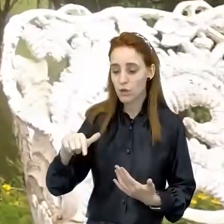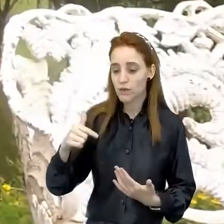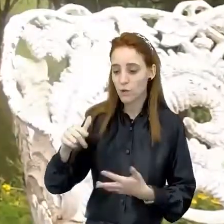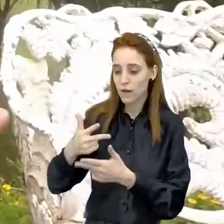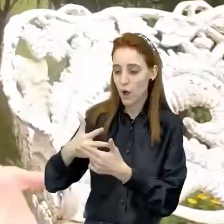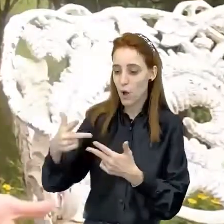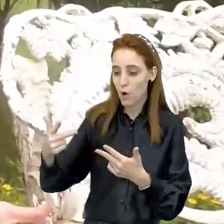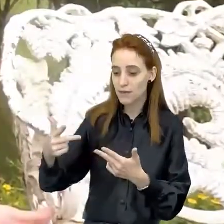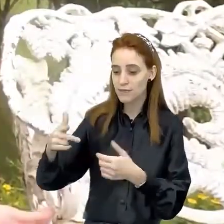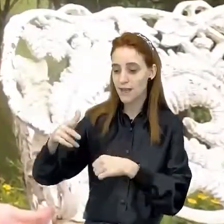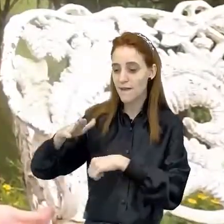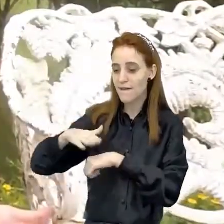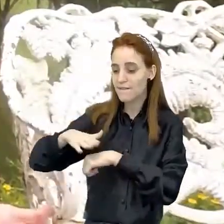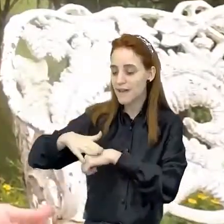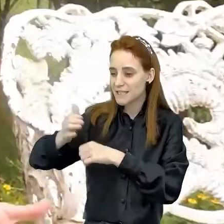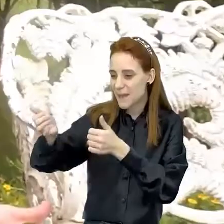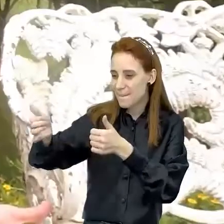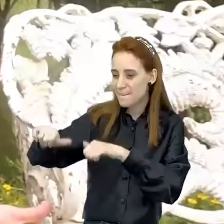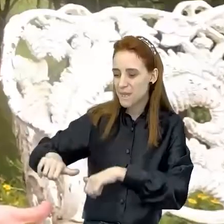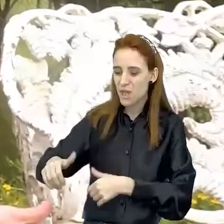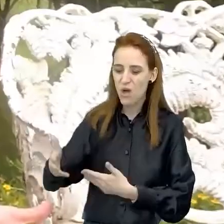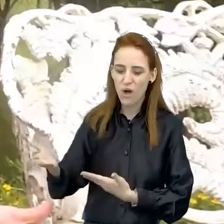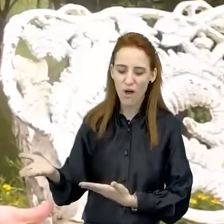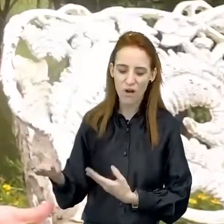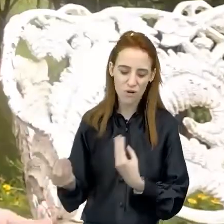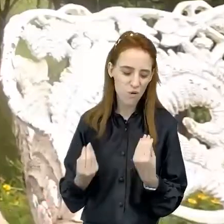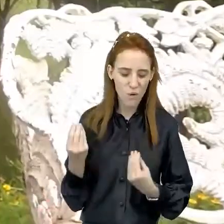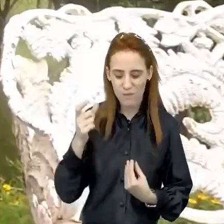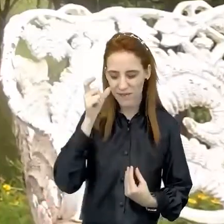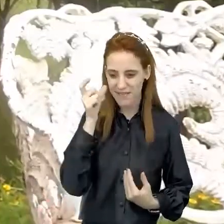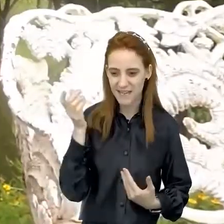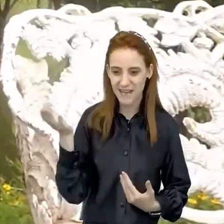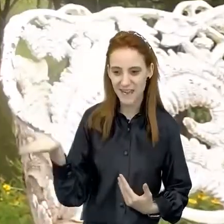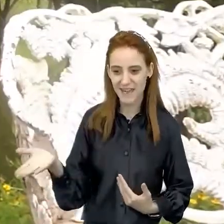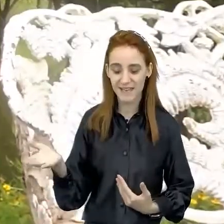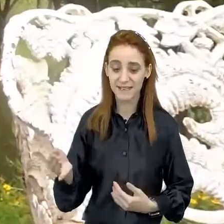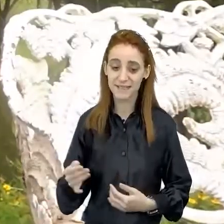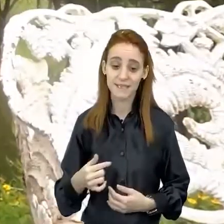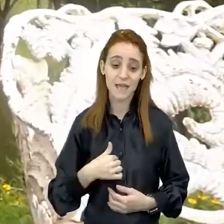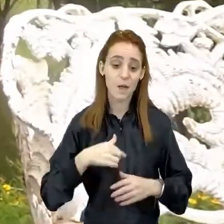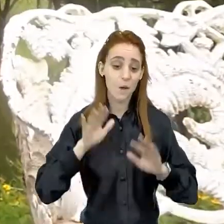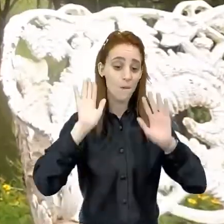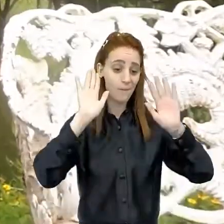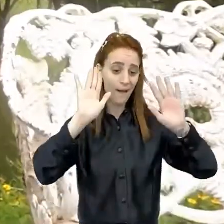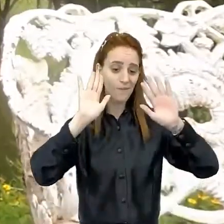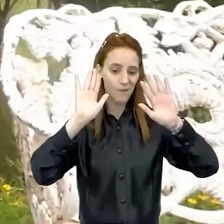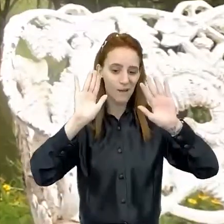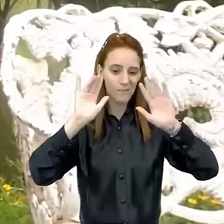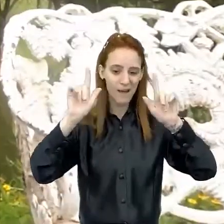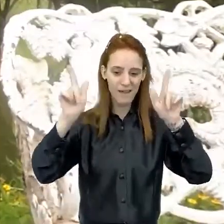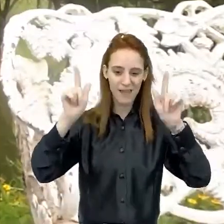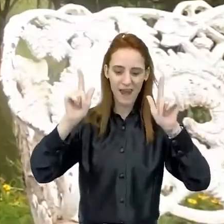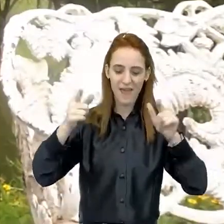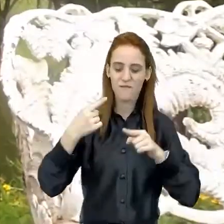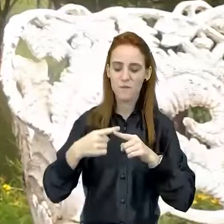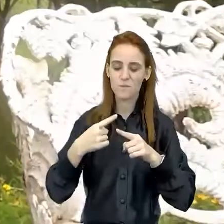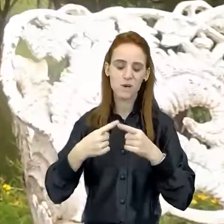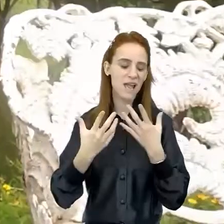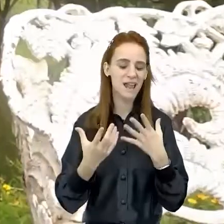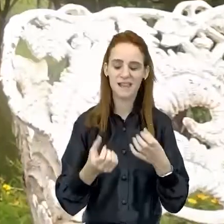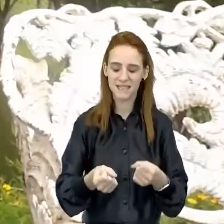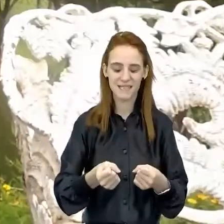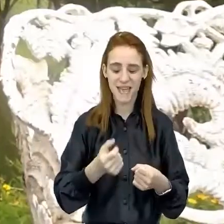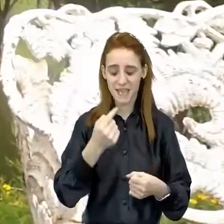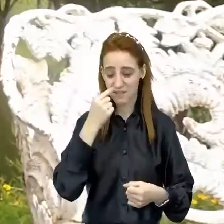estão sendo permitidas. Por que será? Qual que é o interesse por trás disso? Esse aqui é o meu manifesto em prol da escola, porque eu estou vendo as